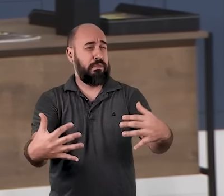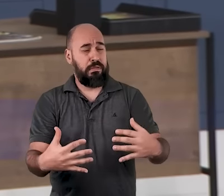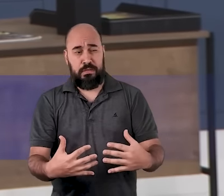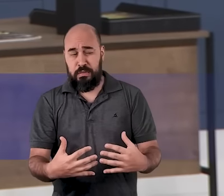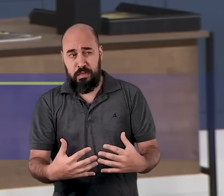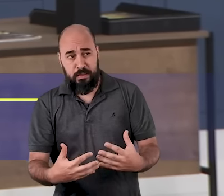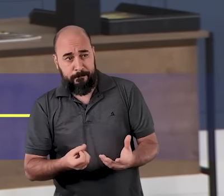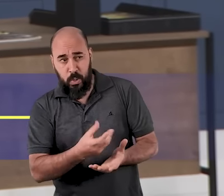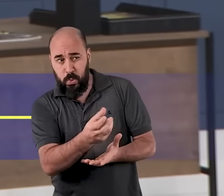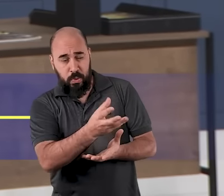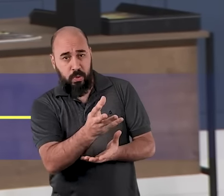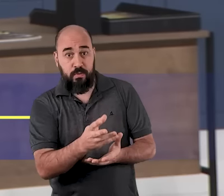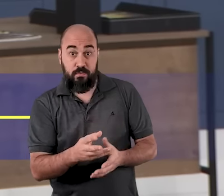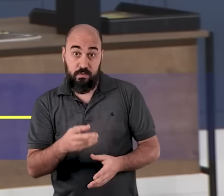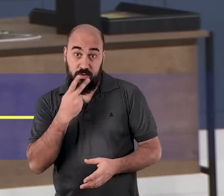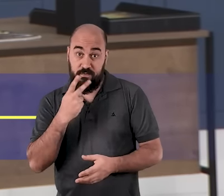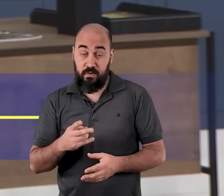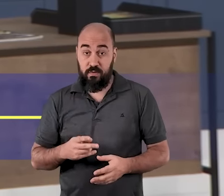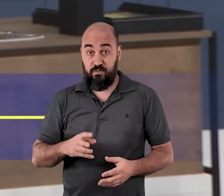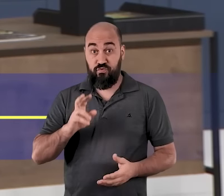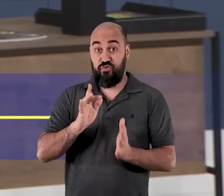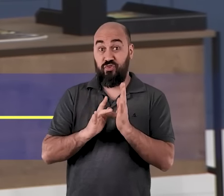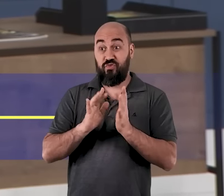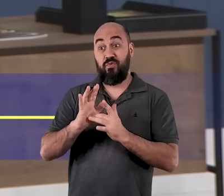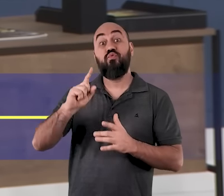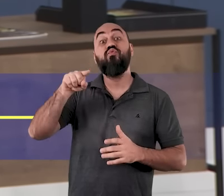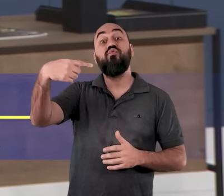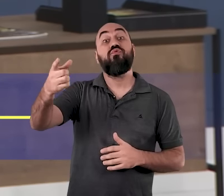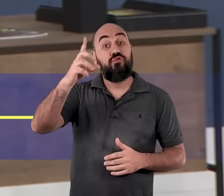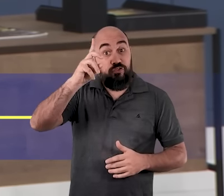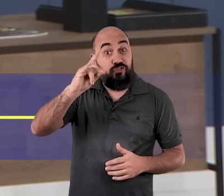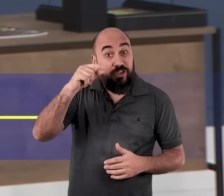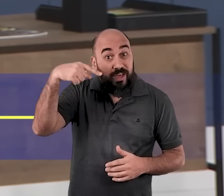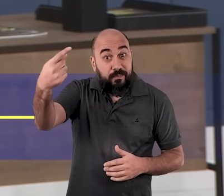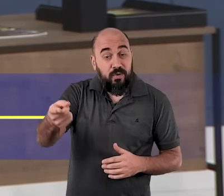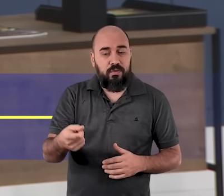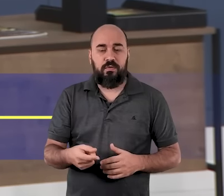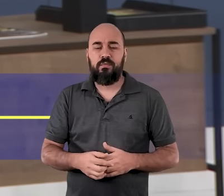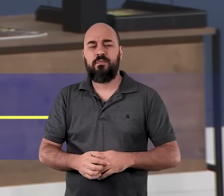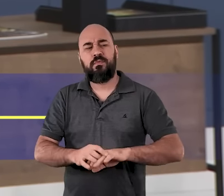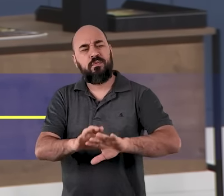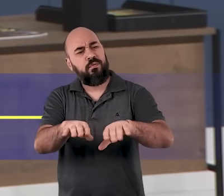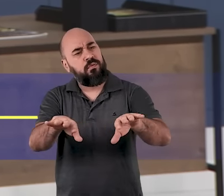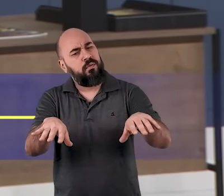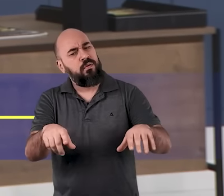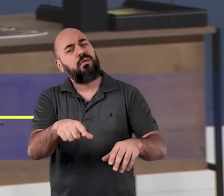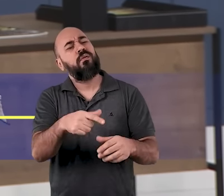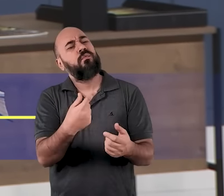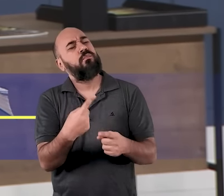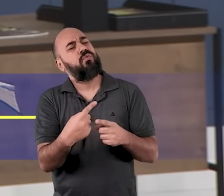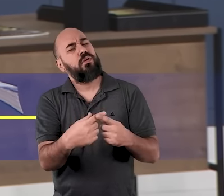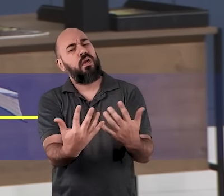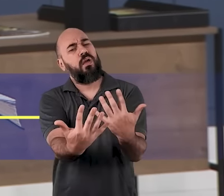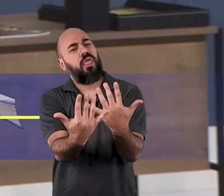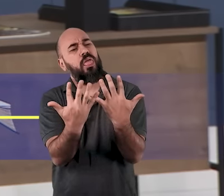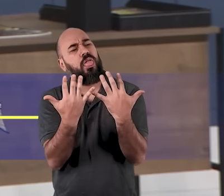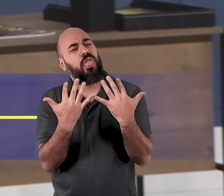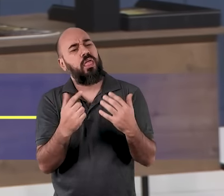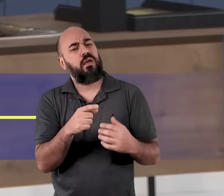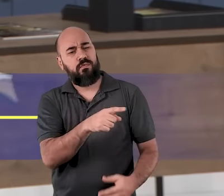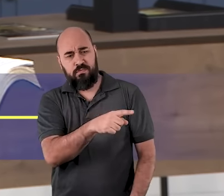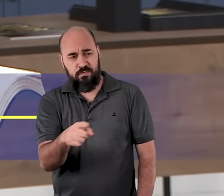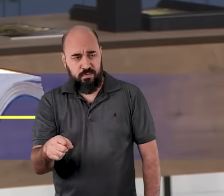diz assim, vocês estão aqui não porque compreenderam a mensagem, o sinal do milagre que foi feito, mas porque